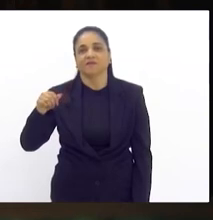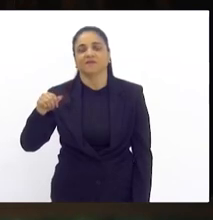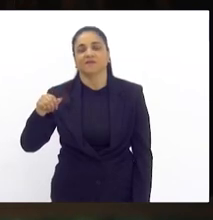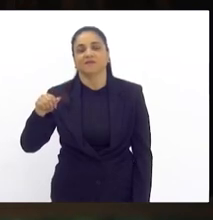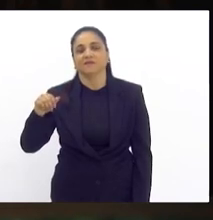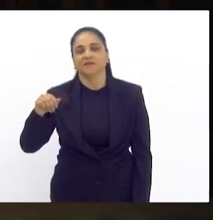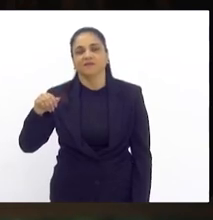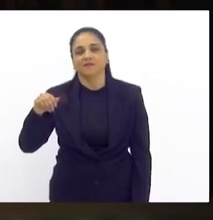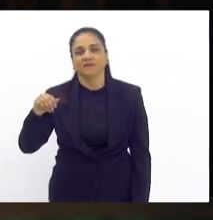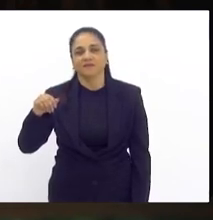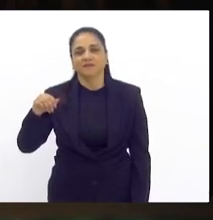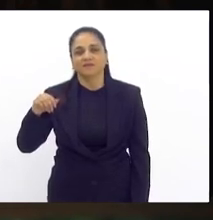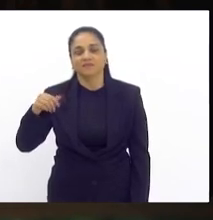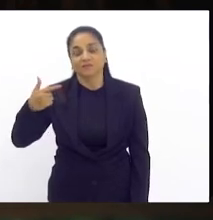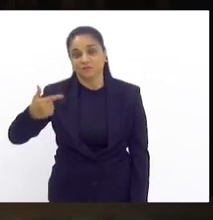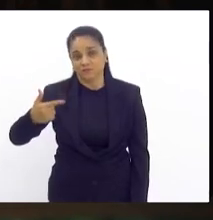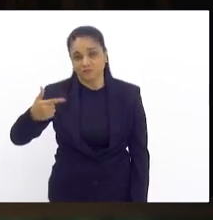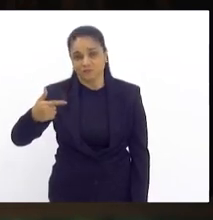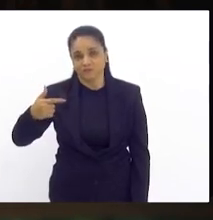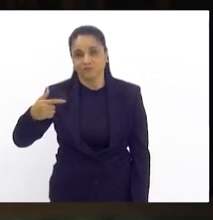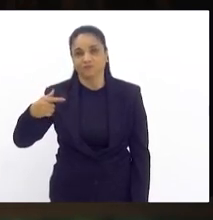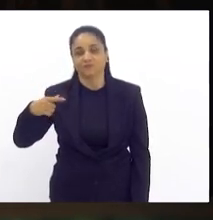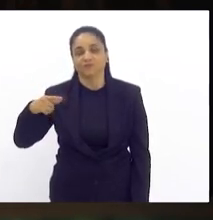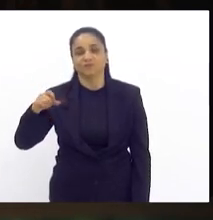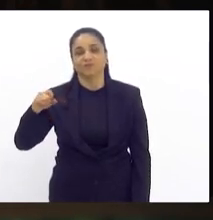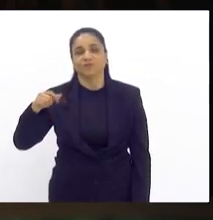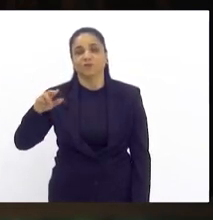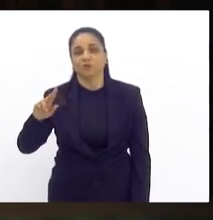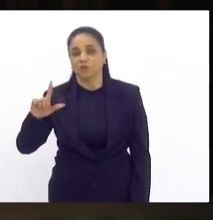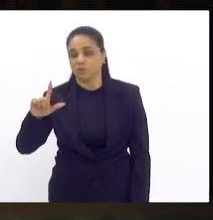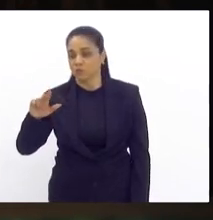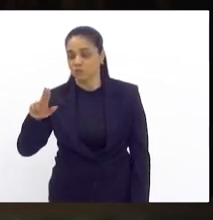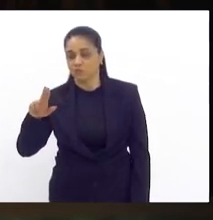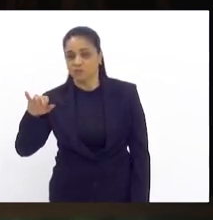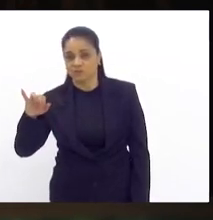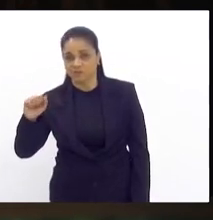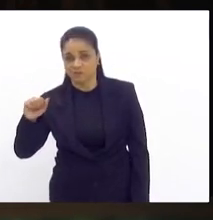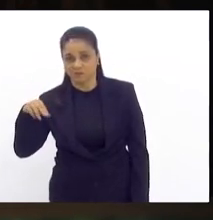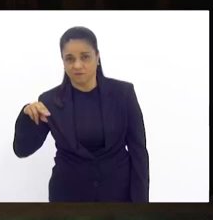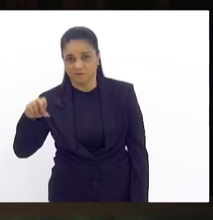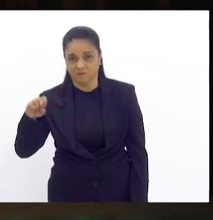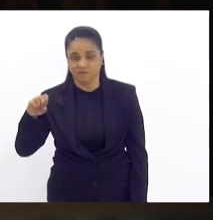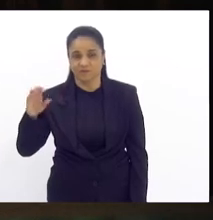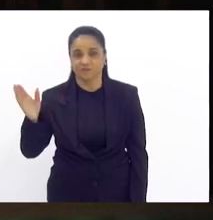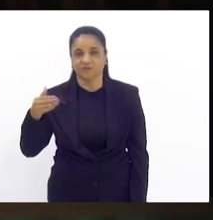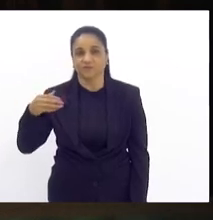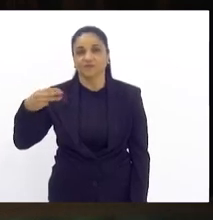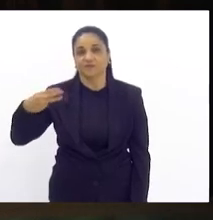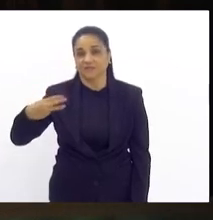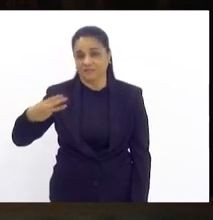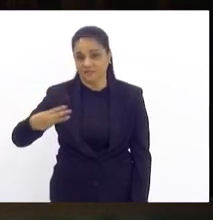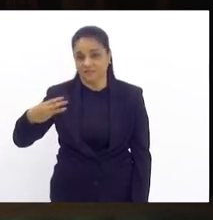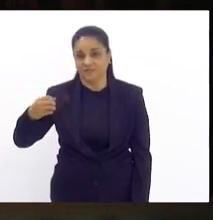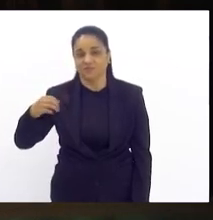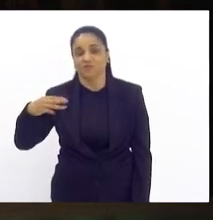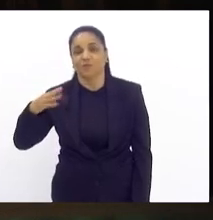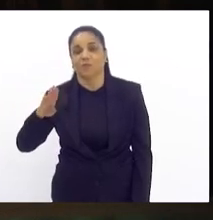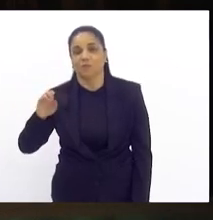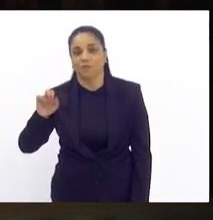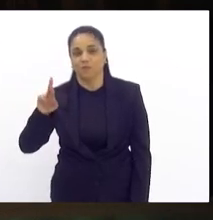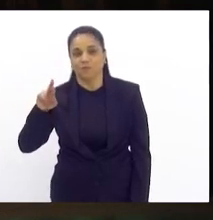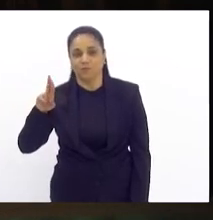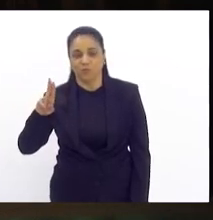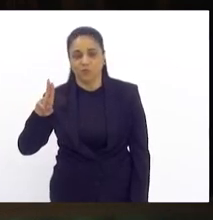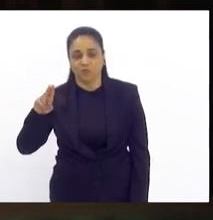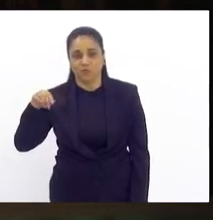Pereira. Segundo Sargento Luciano Henrique Jacome de Oliveira. Terceiro Sargento Bruno de Matos